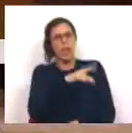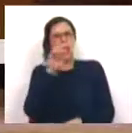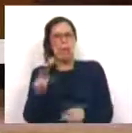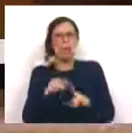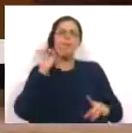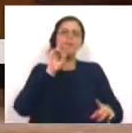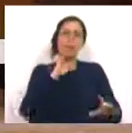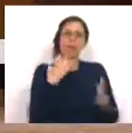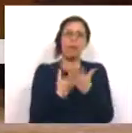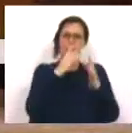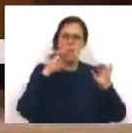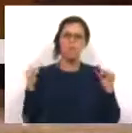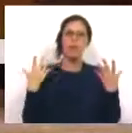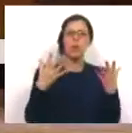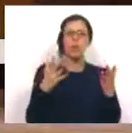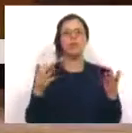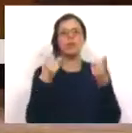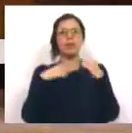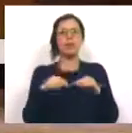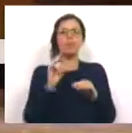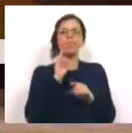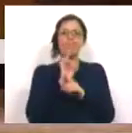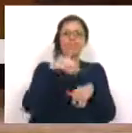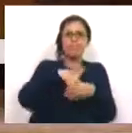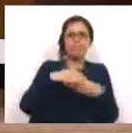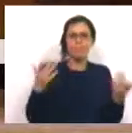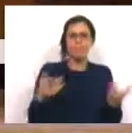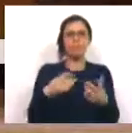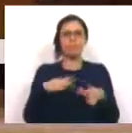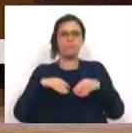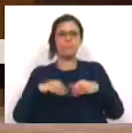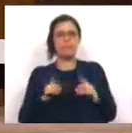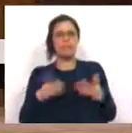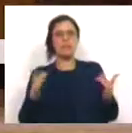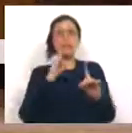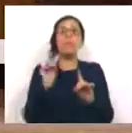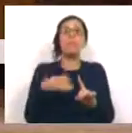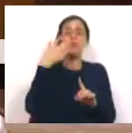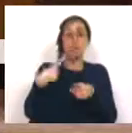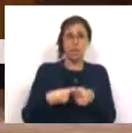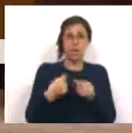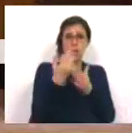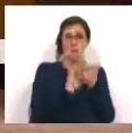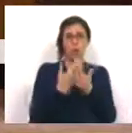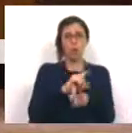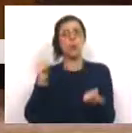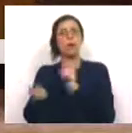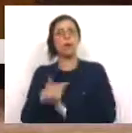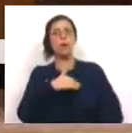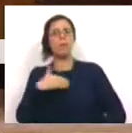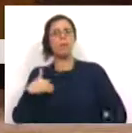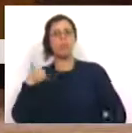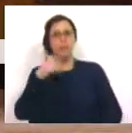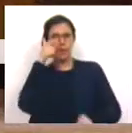termos de valorização da floresta, designadamente na sua componente de resiliência, priorizaram interesses económicos em vez do bem-estar